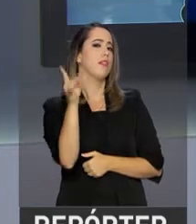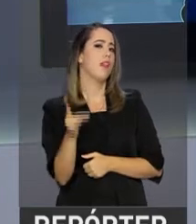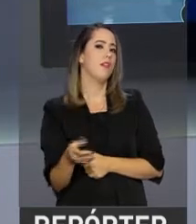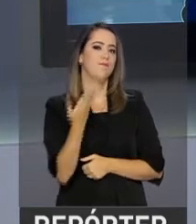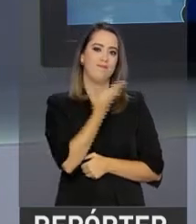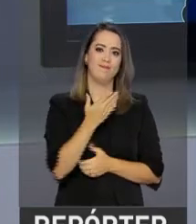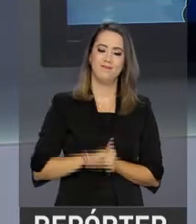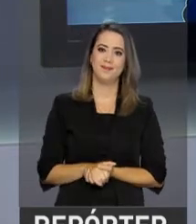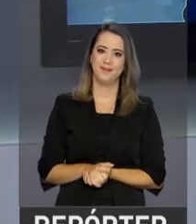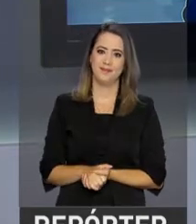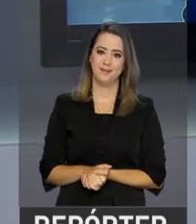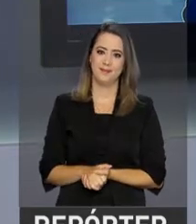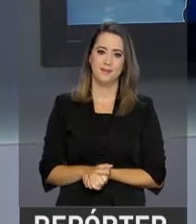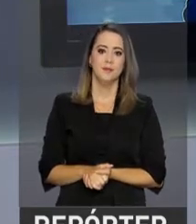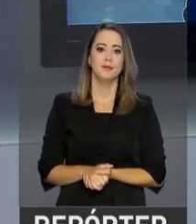você